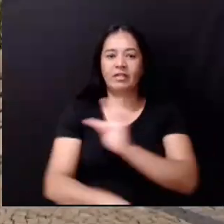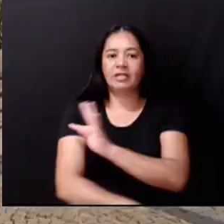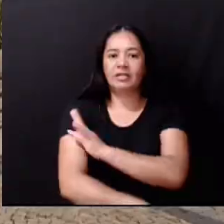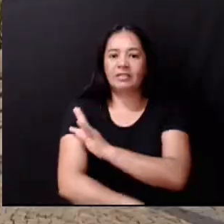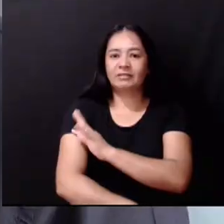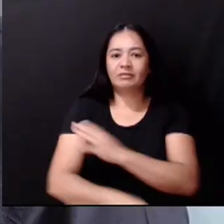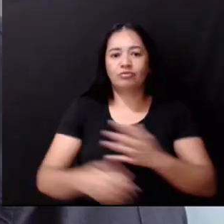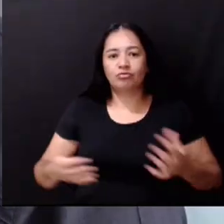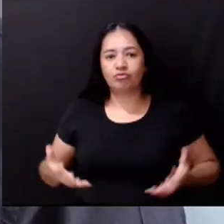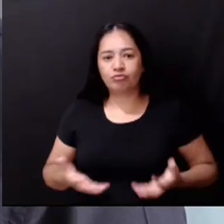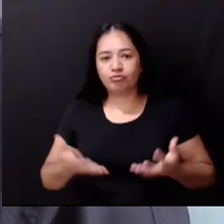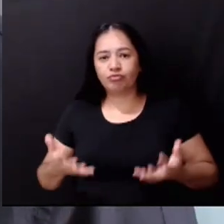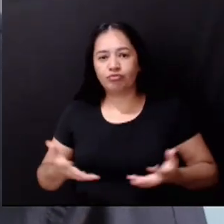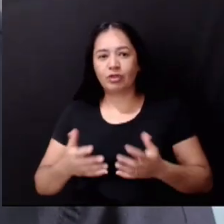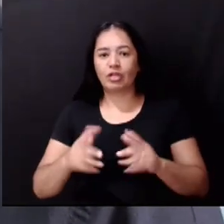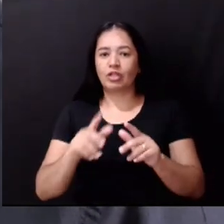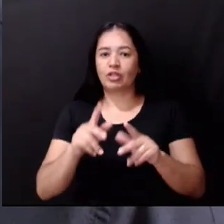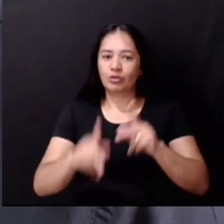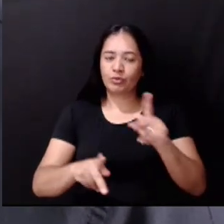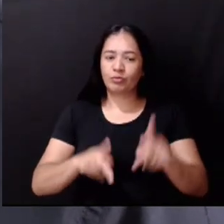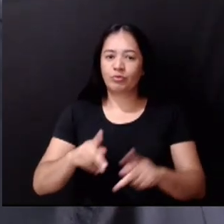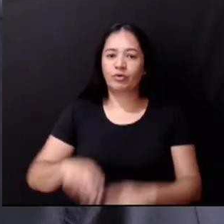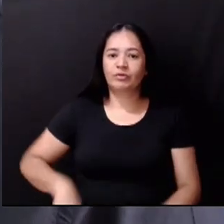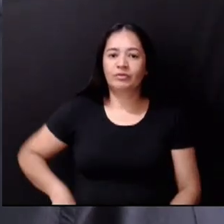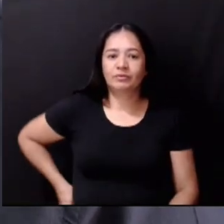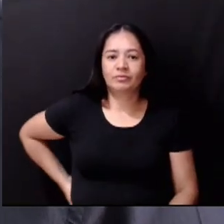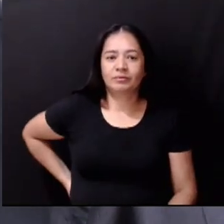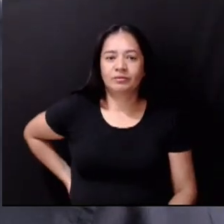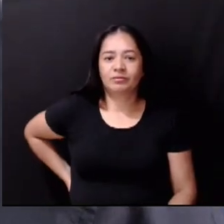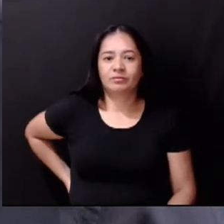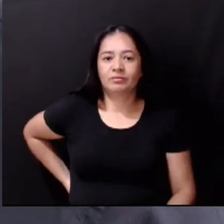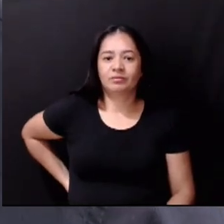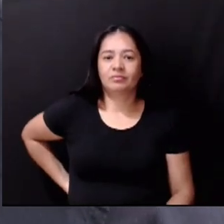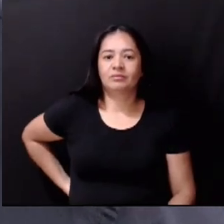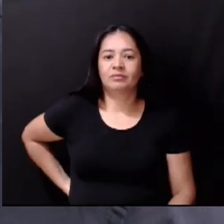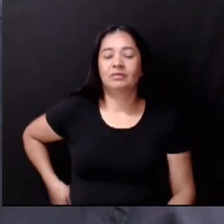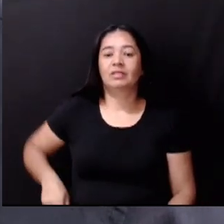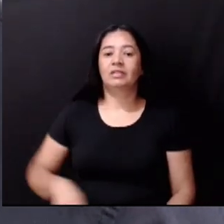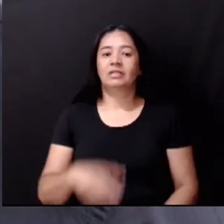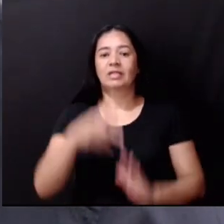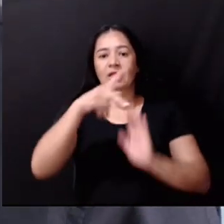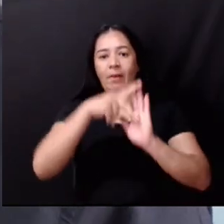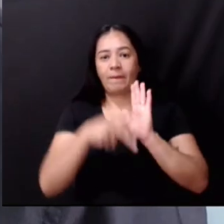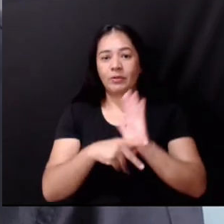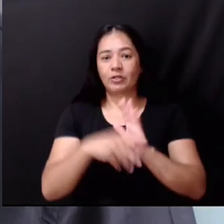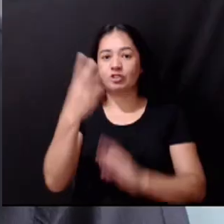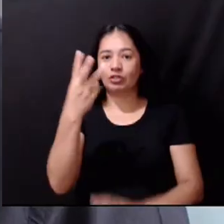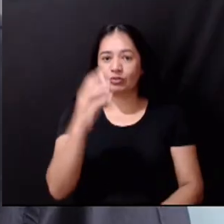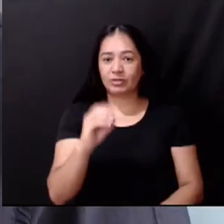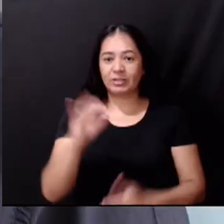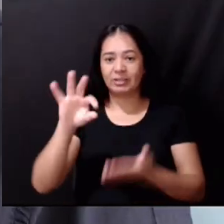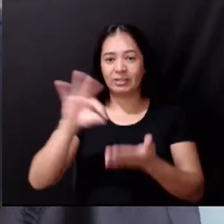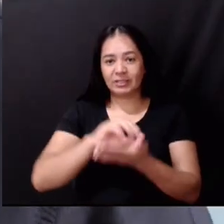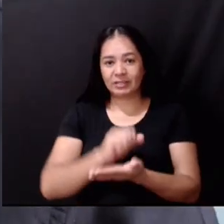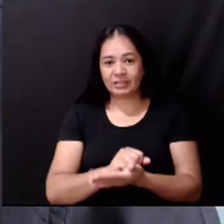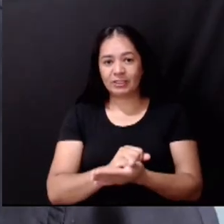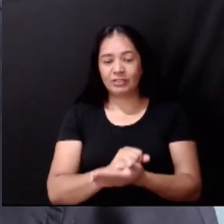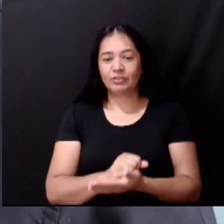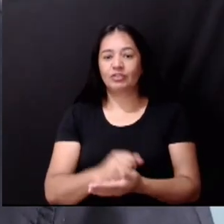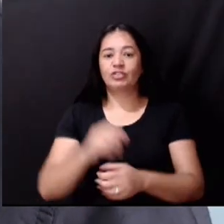do público. Foram mais de 30 projetos inscritos de 5 estados brasileiros nessa